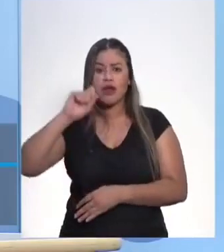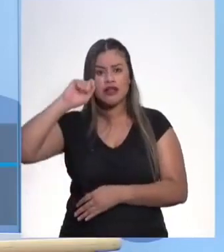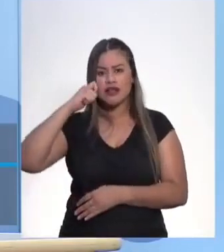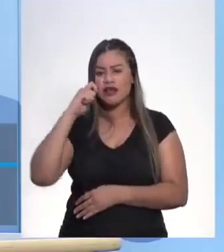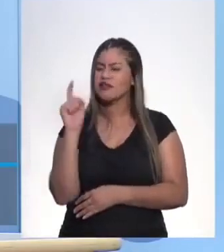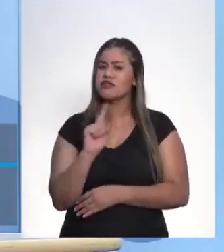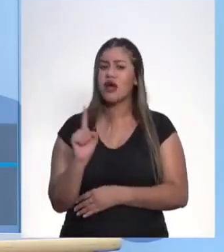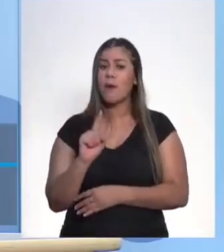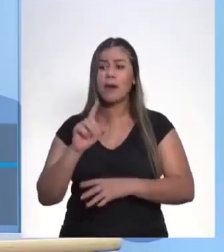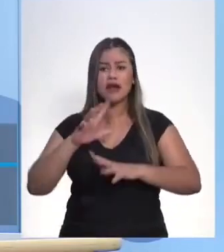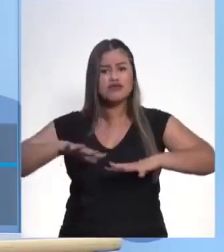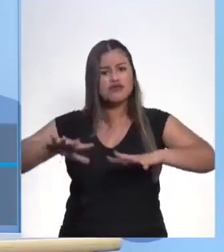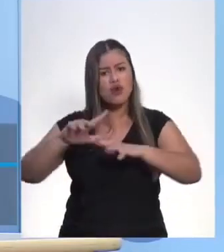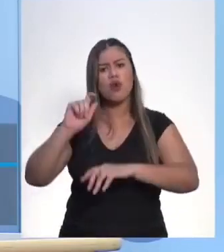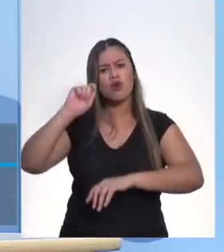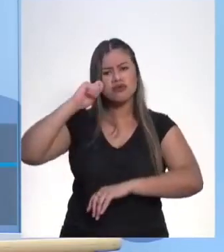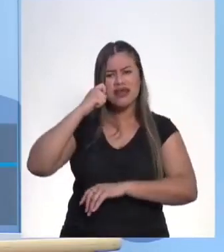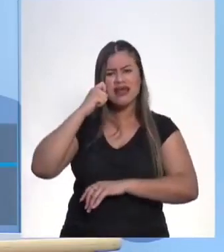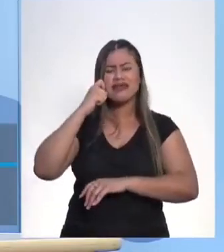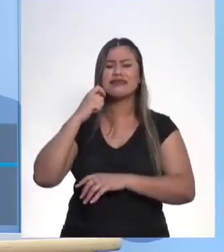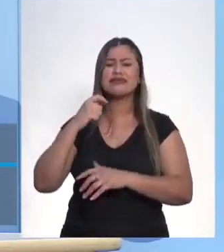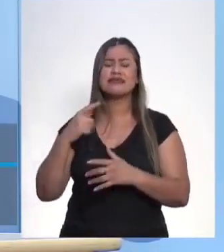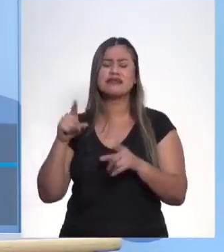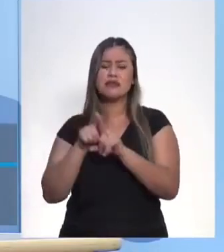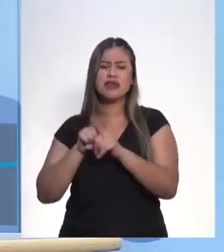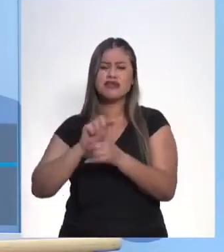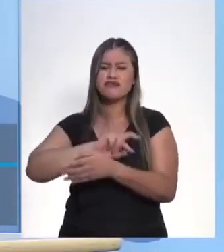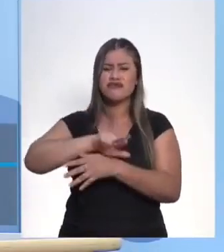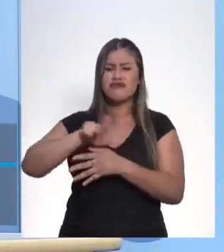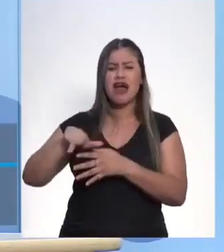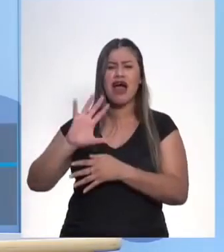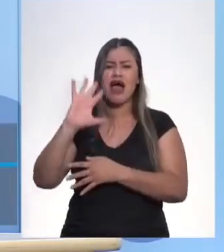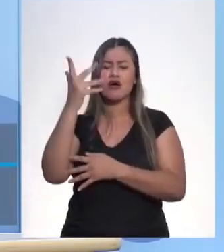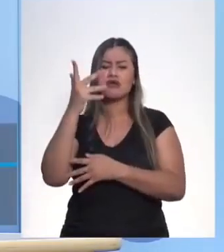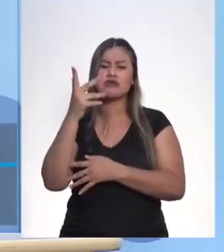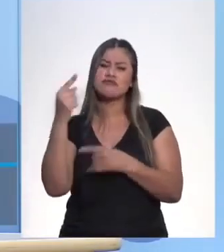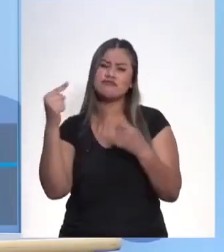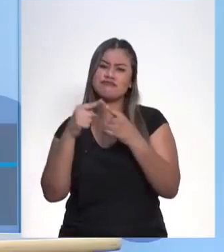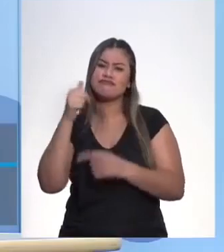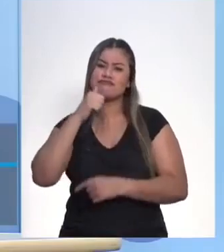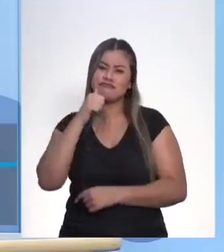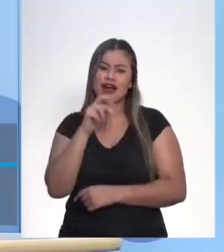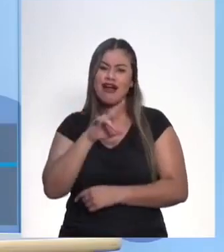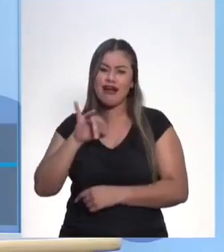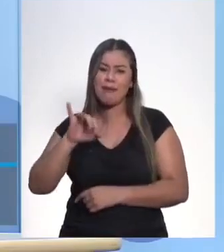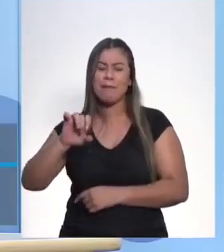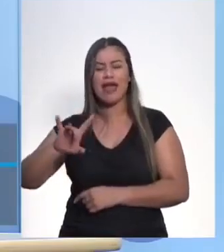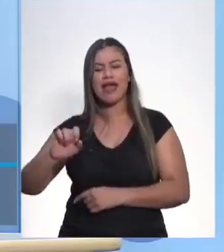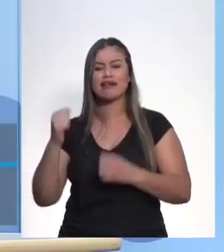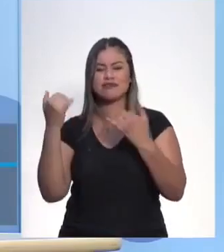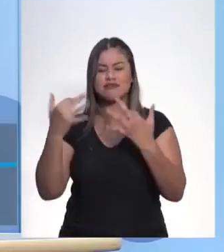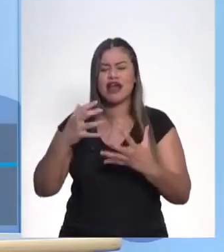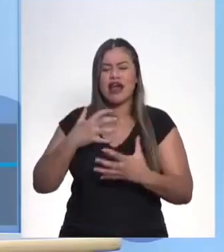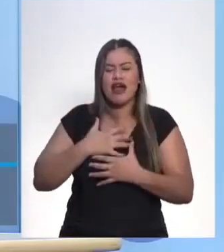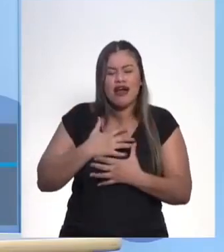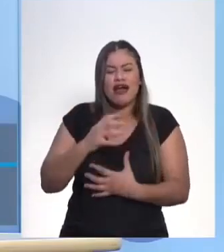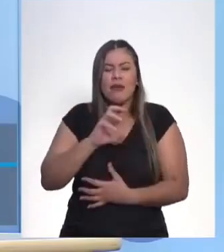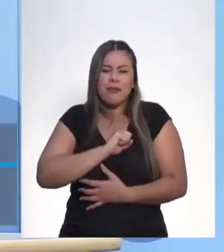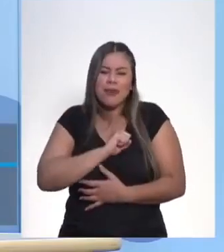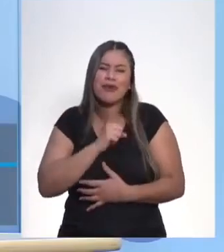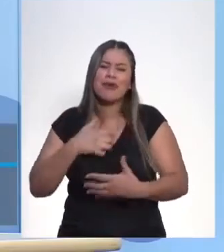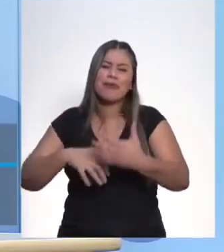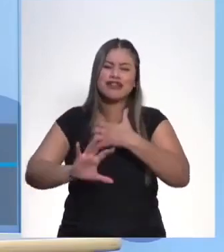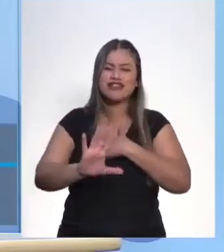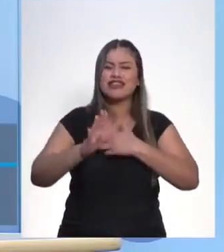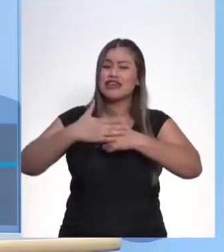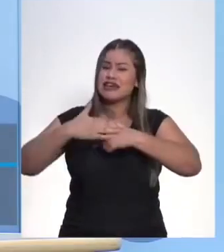mas também do negro e todas as nossas militâncias, quando nós falamos assim, como a Rebeca fez, com amor, com empatia, com